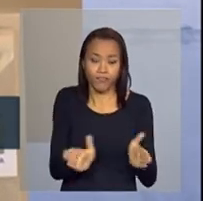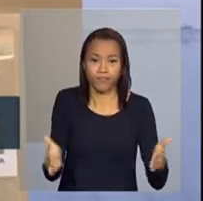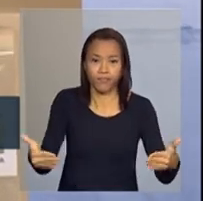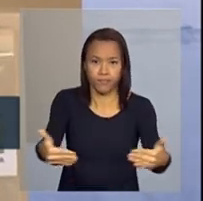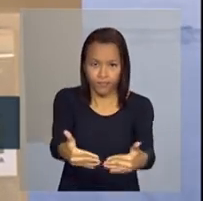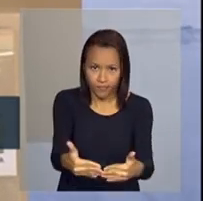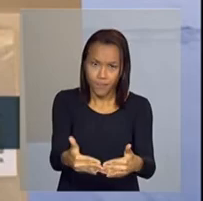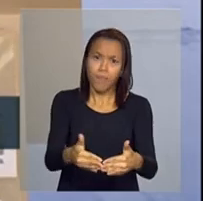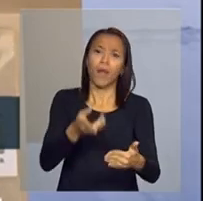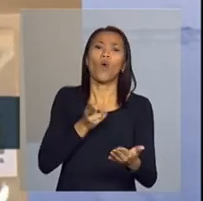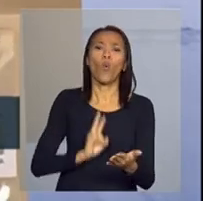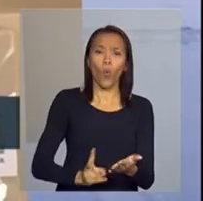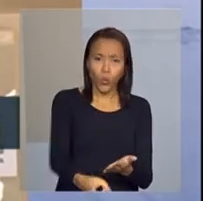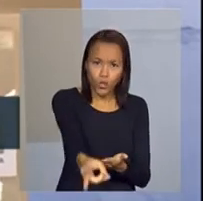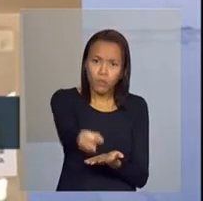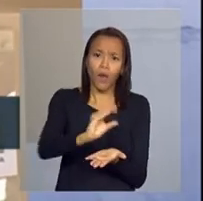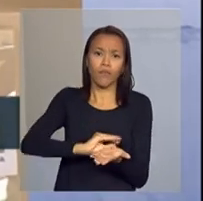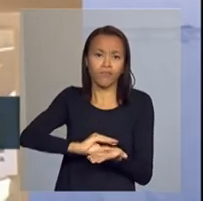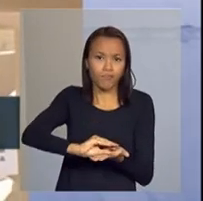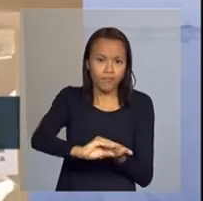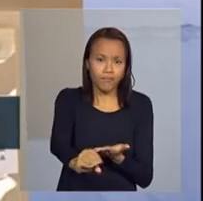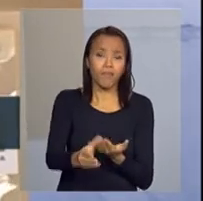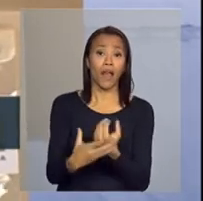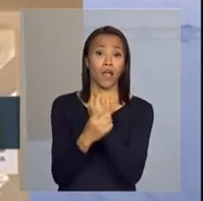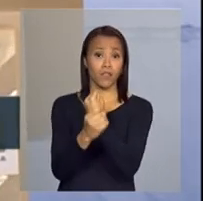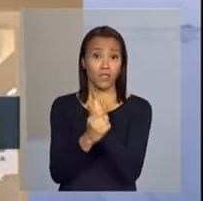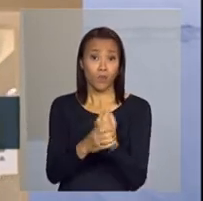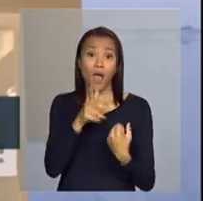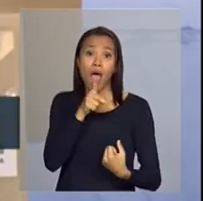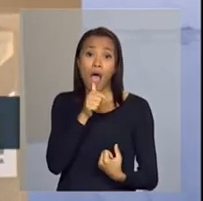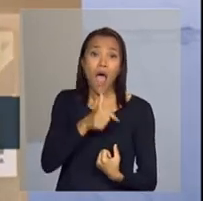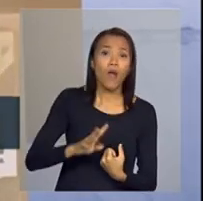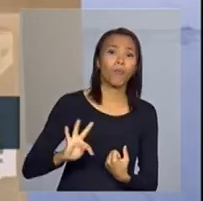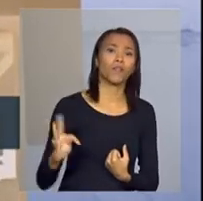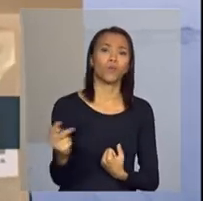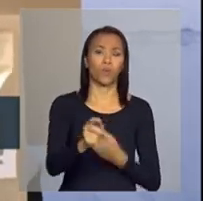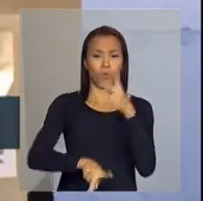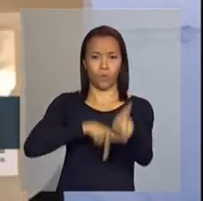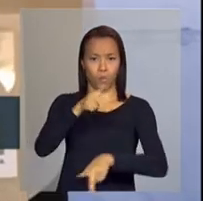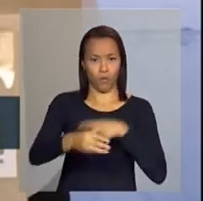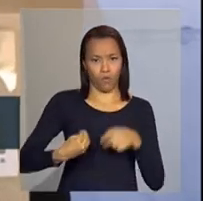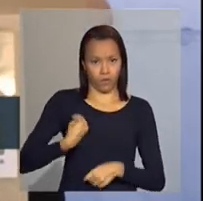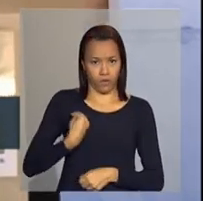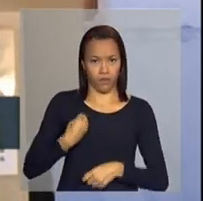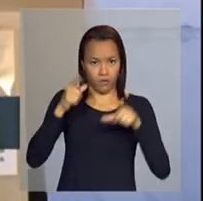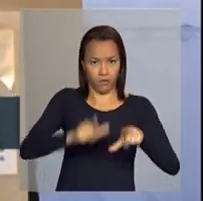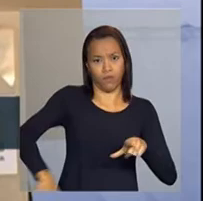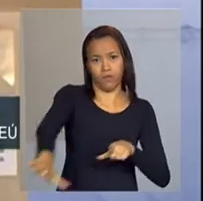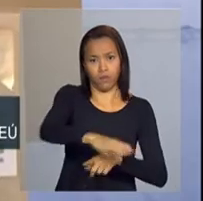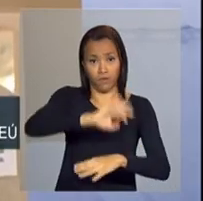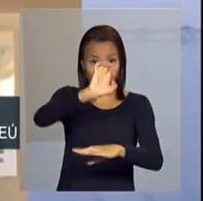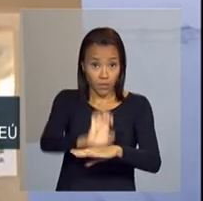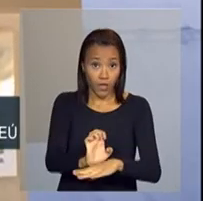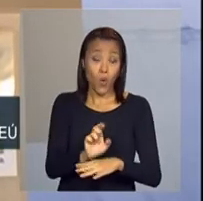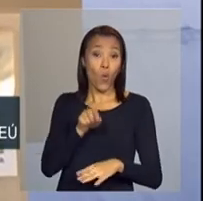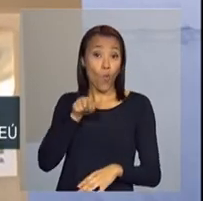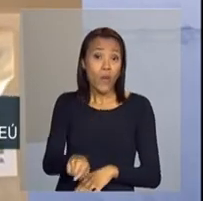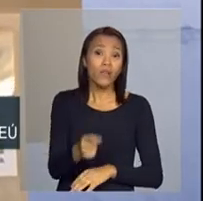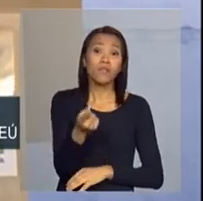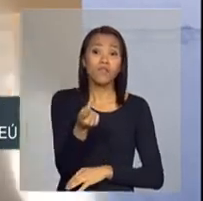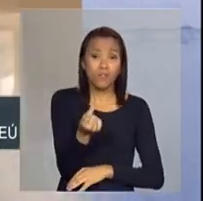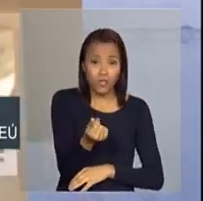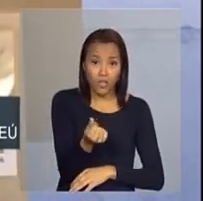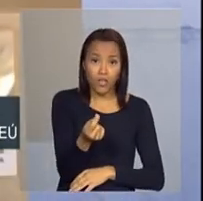fazendo os investimentos para garantir água para o povo pernambucano. Com esses recursos, nós